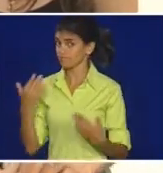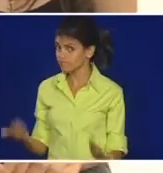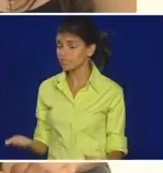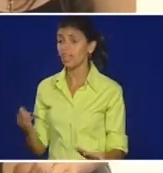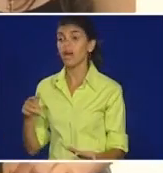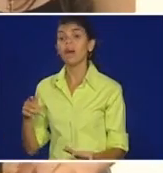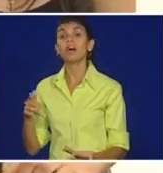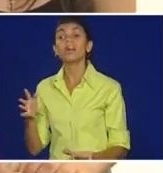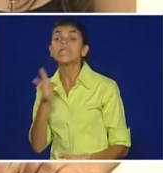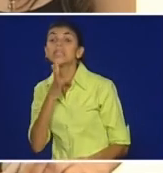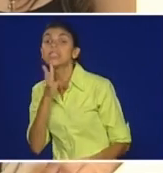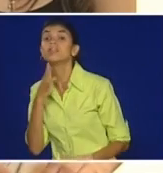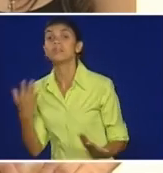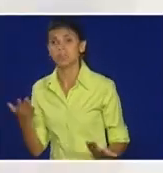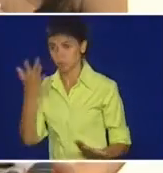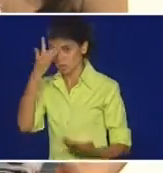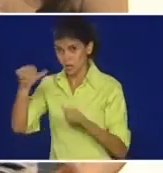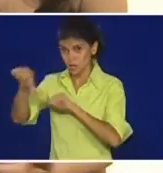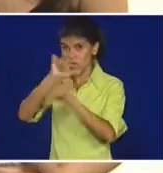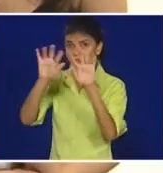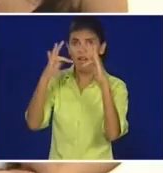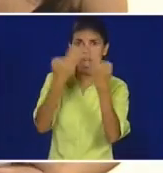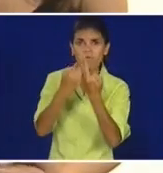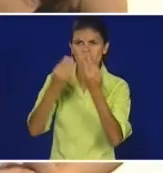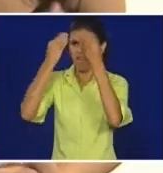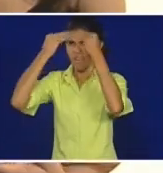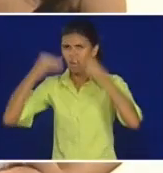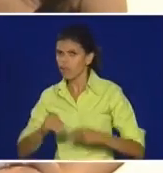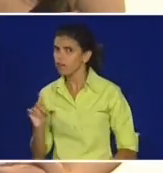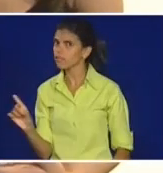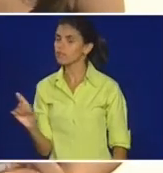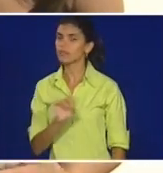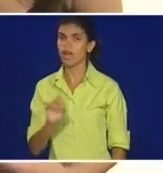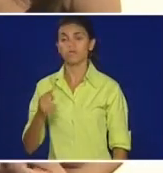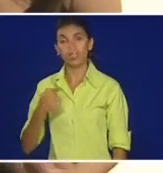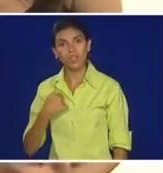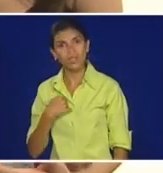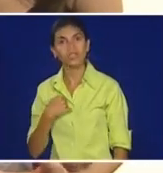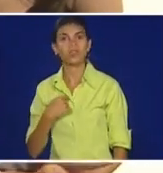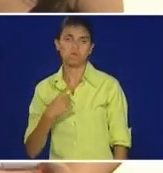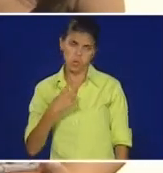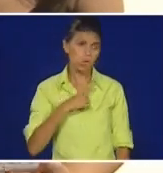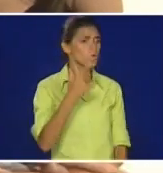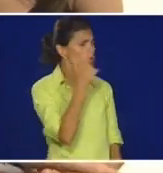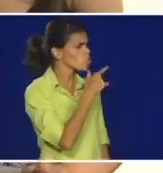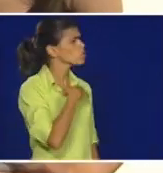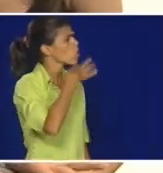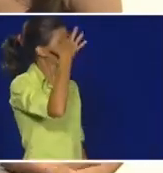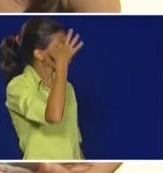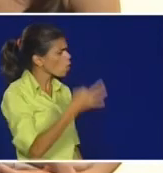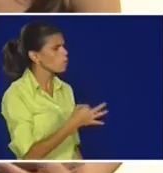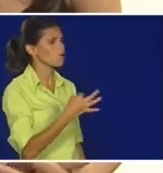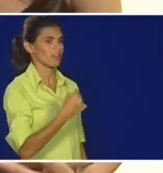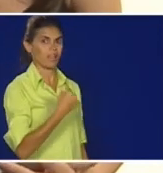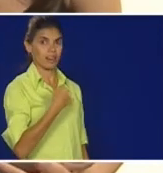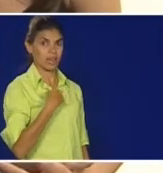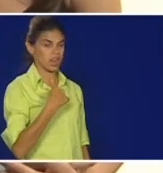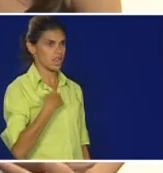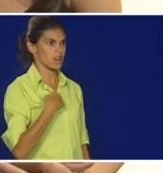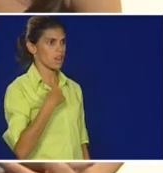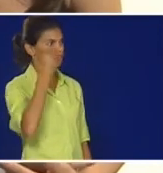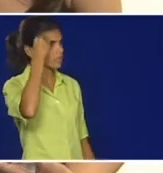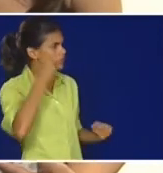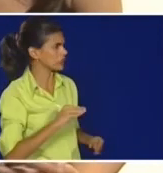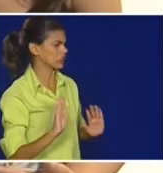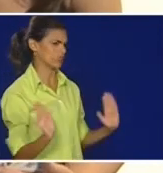passando por essa dificuldade não deve desistir. Quando eu compreendo bem para ela, assim, eu não estava pensando que eu queria.